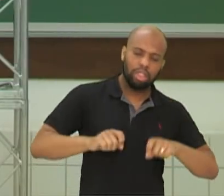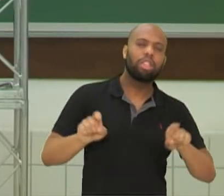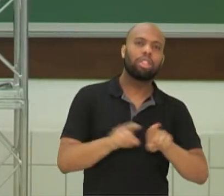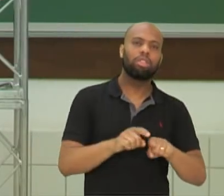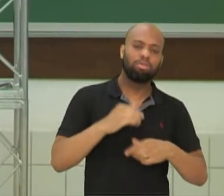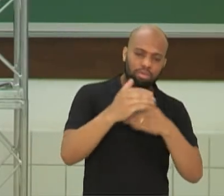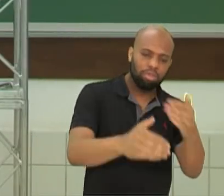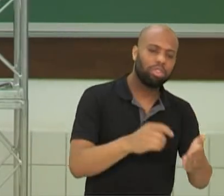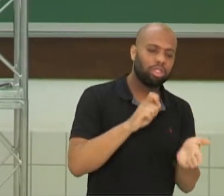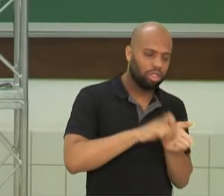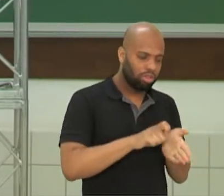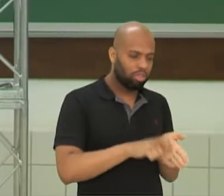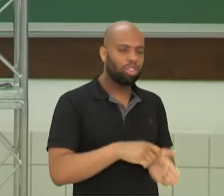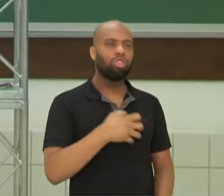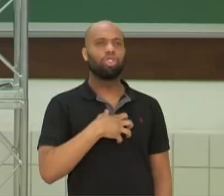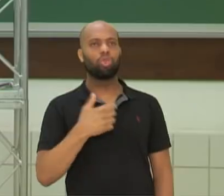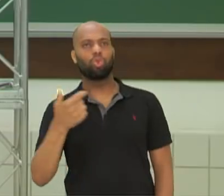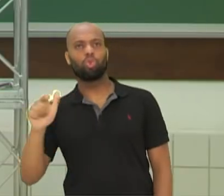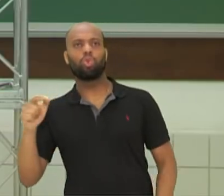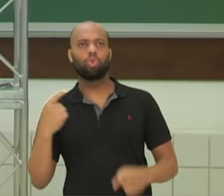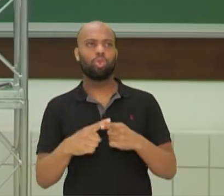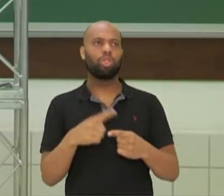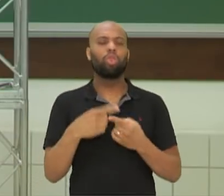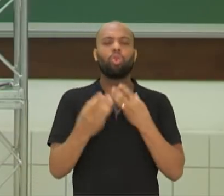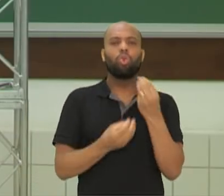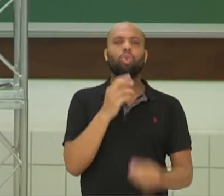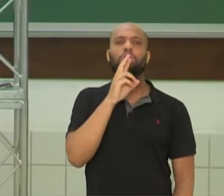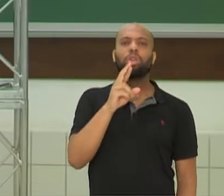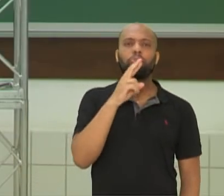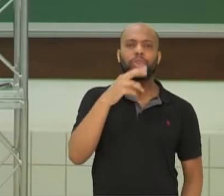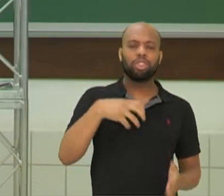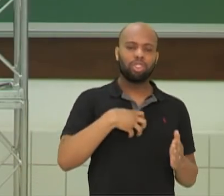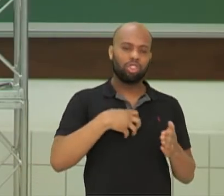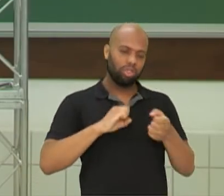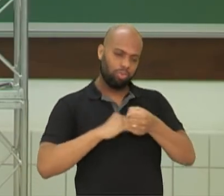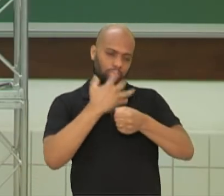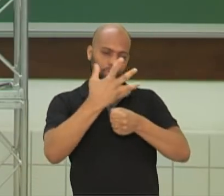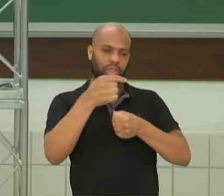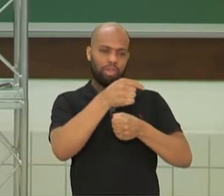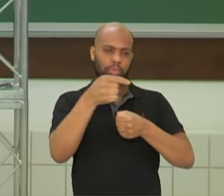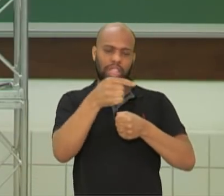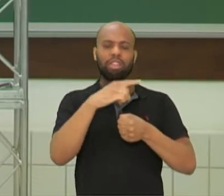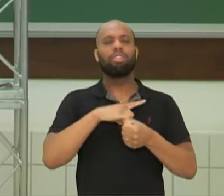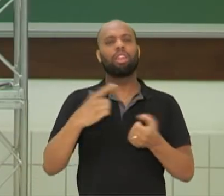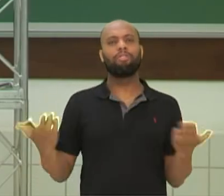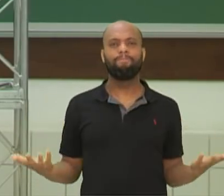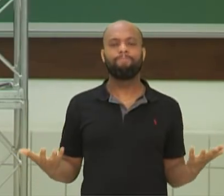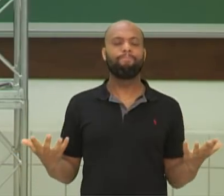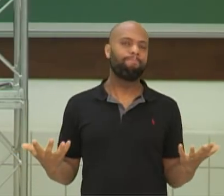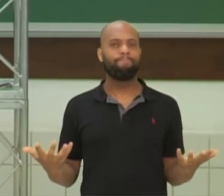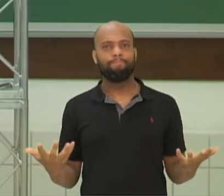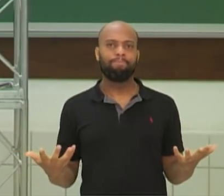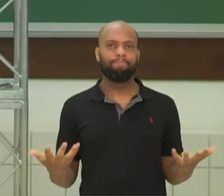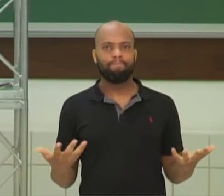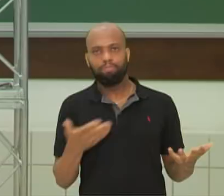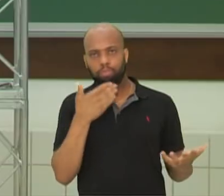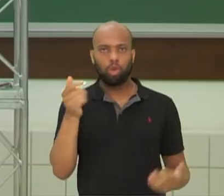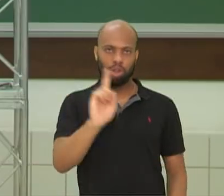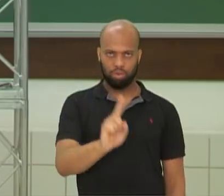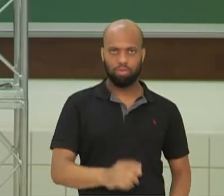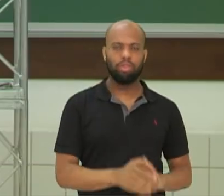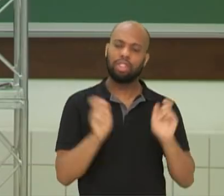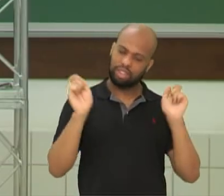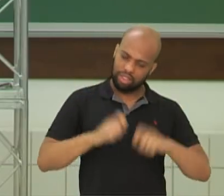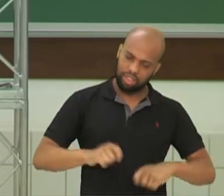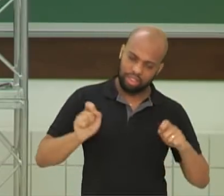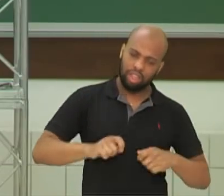que reescrever a resposta. Não é bom deixar a resposta em forma de potência com um expoente negativo. Dá